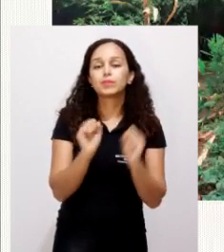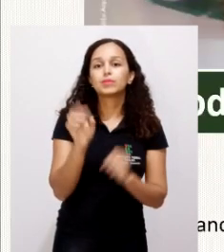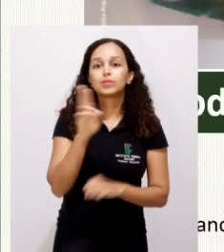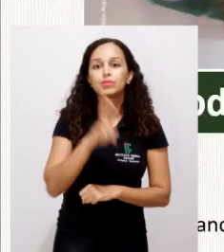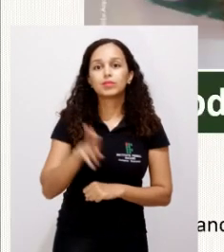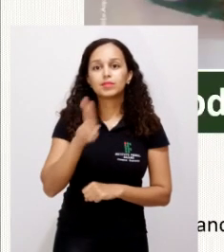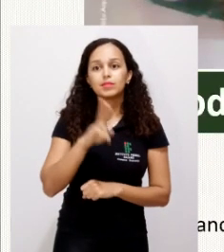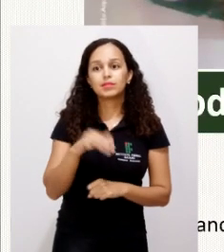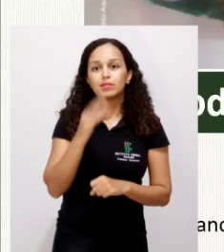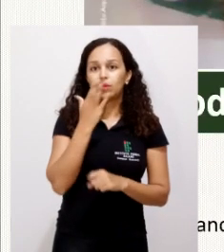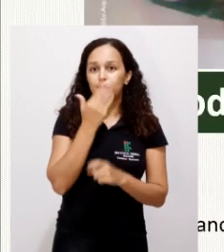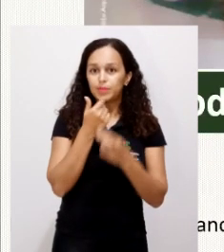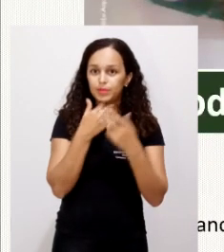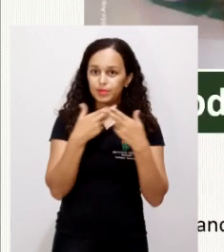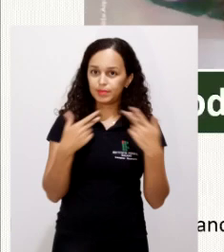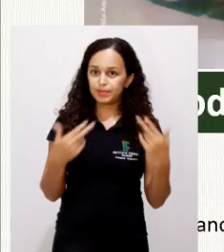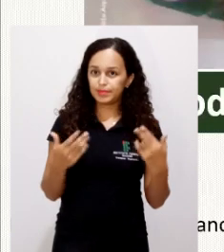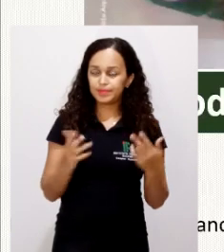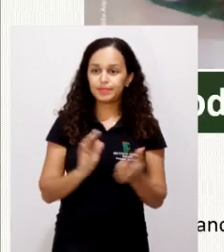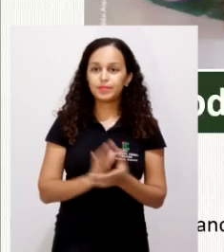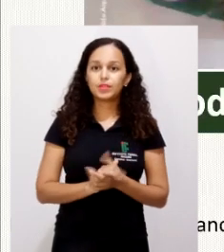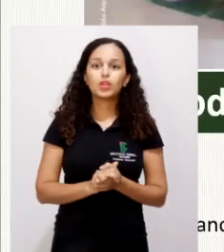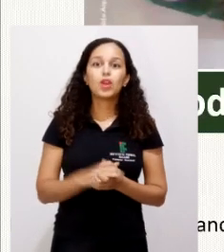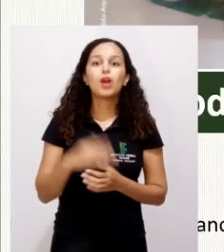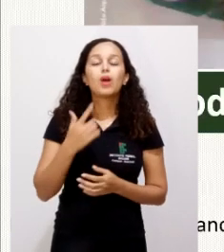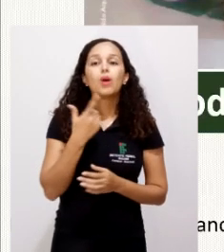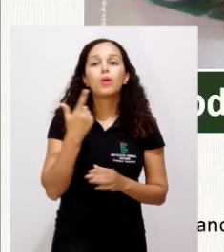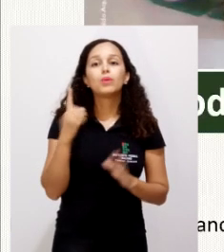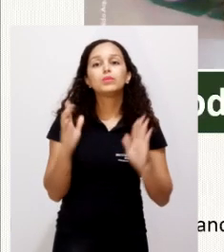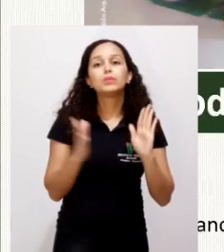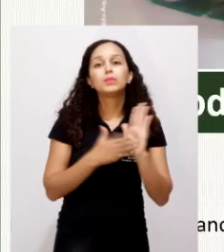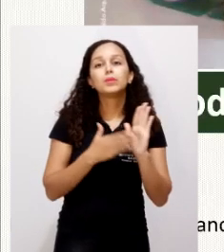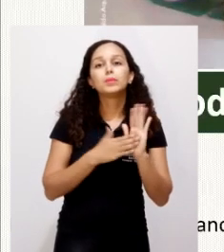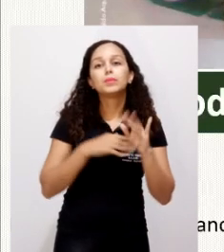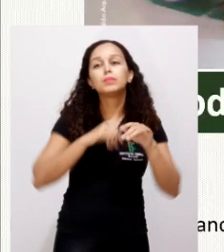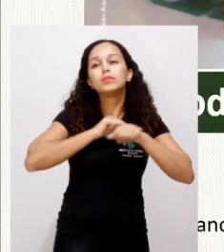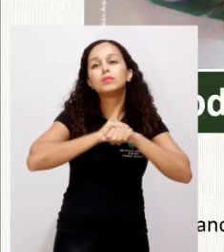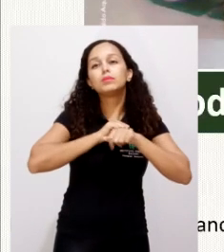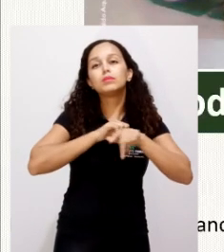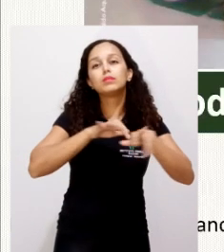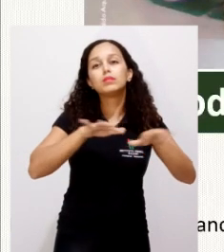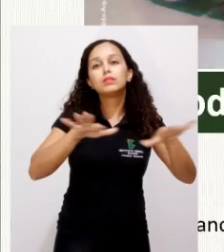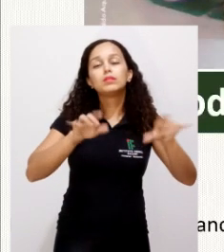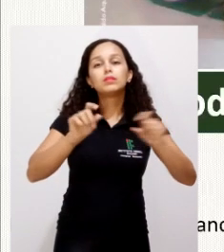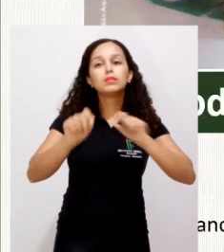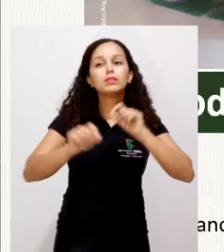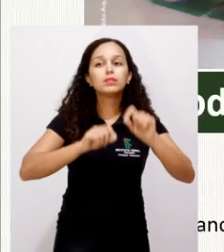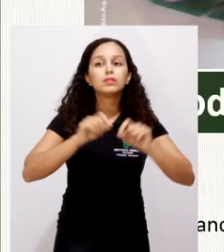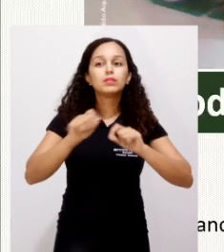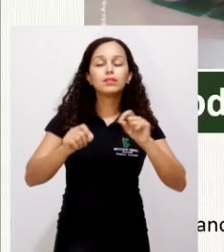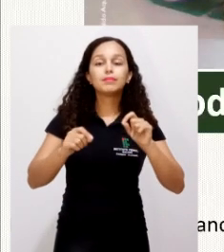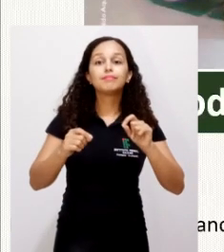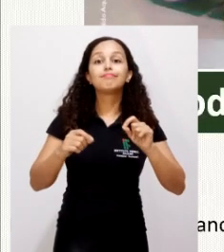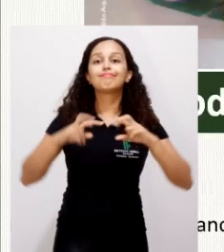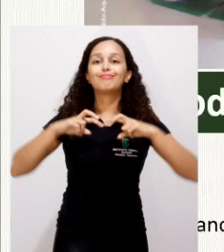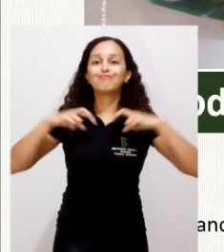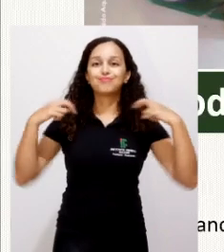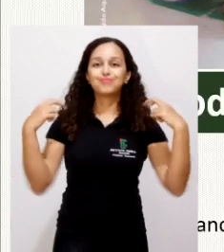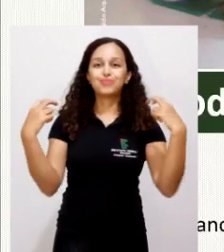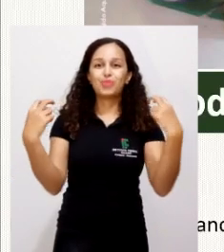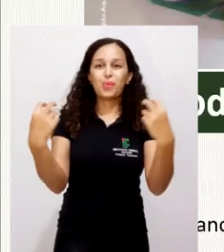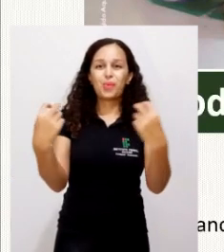alimento. Outras propostas para essa disseminação são as rodas de conversa, né,